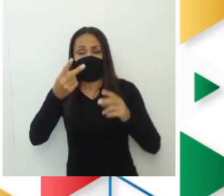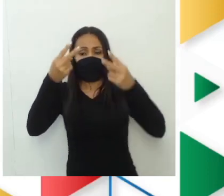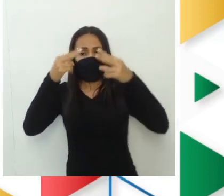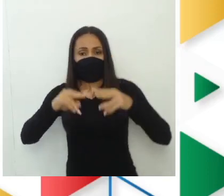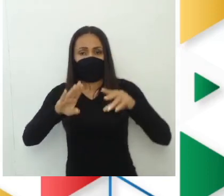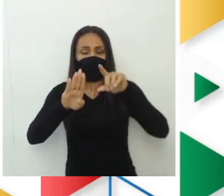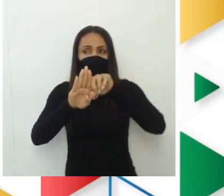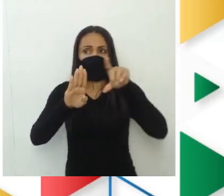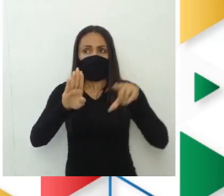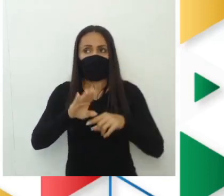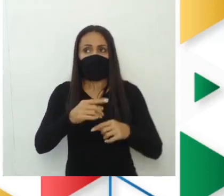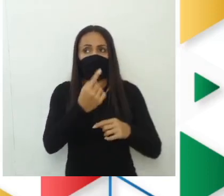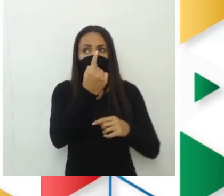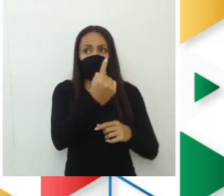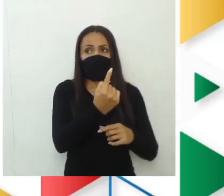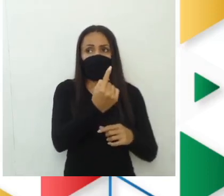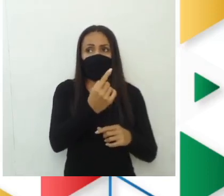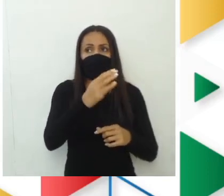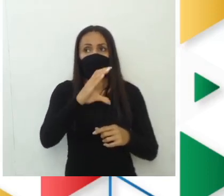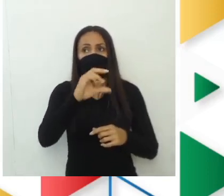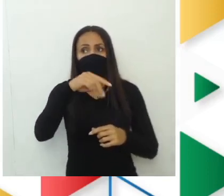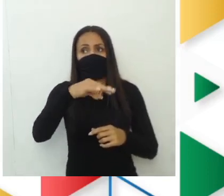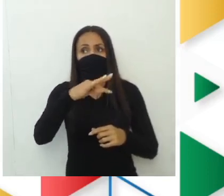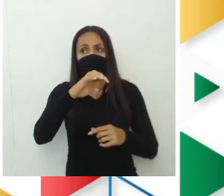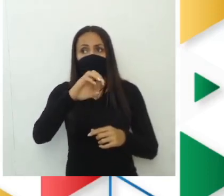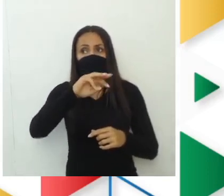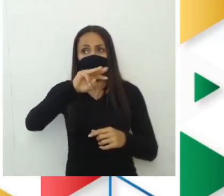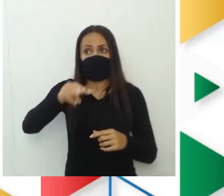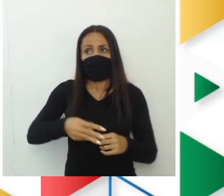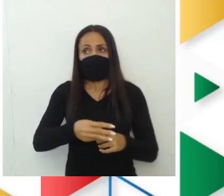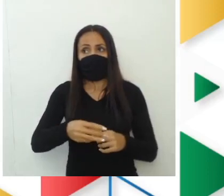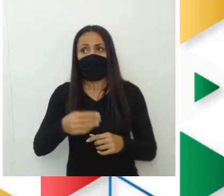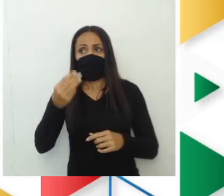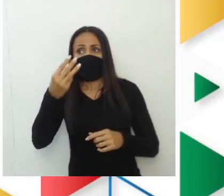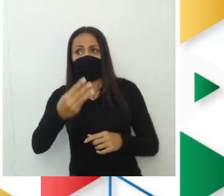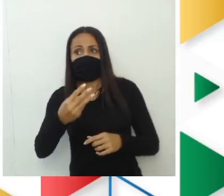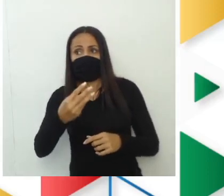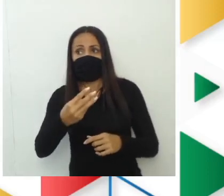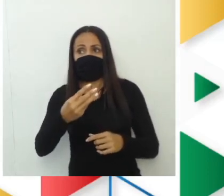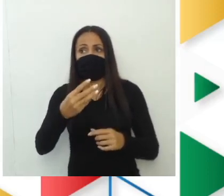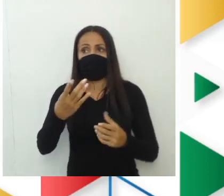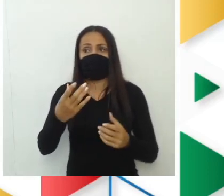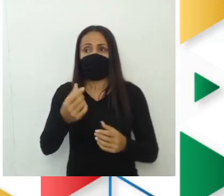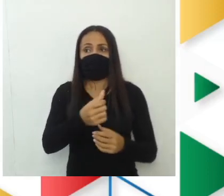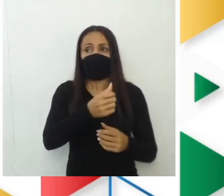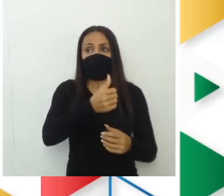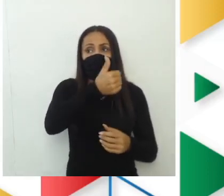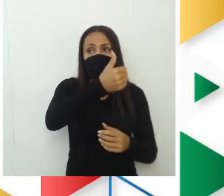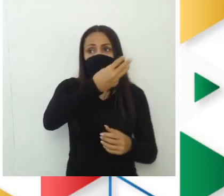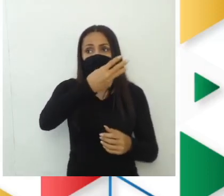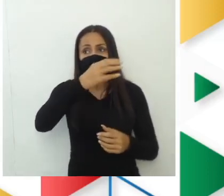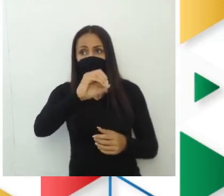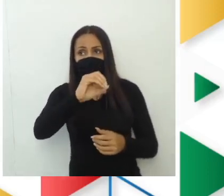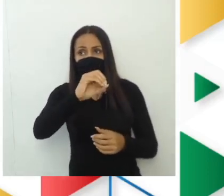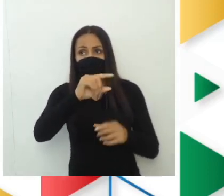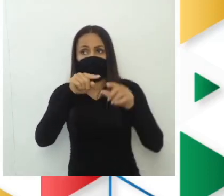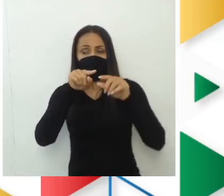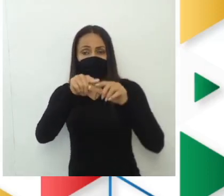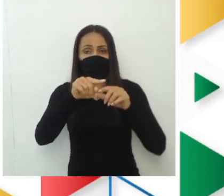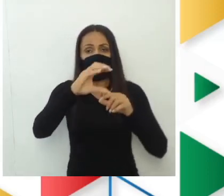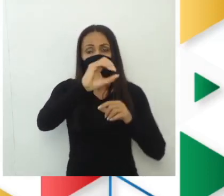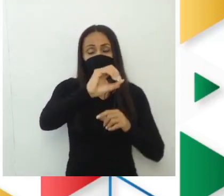3 dezenas de milhão, 8 dezenas de milhar e 5 dezenas. Então a gente forma 130 milhões,